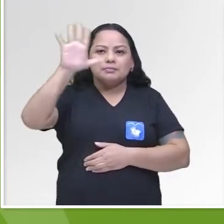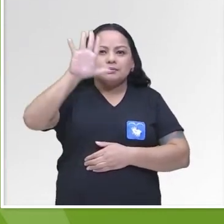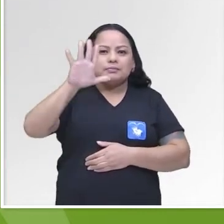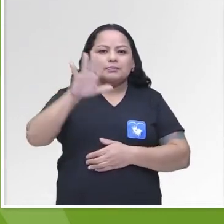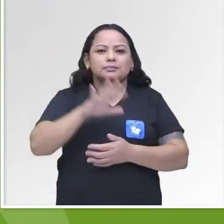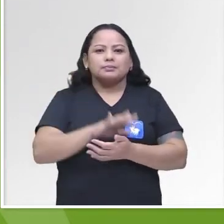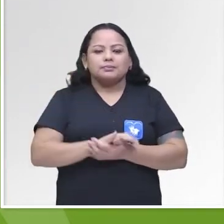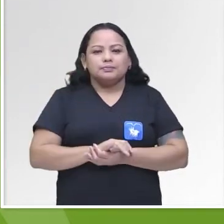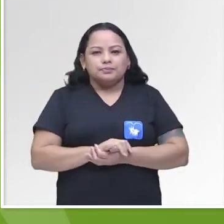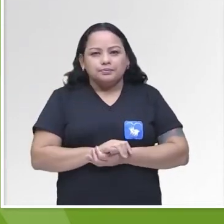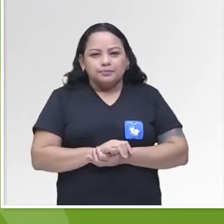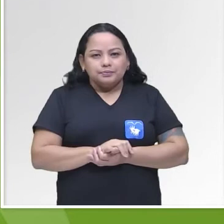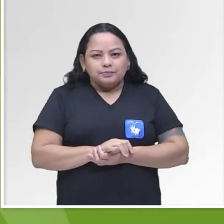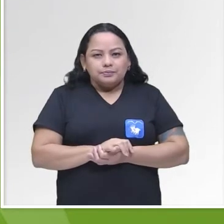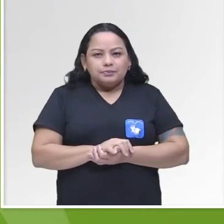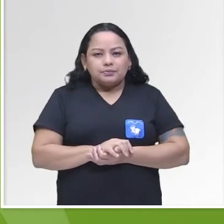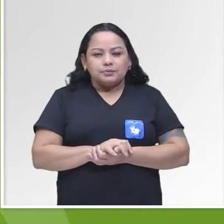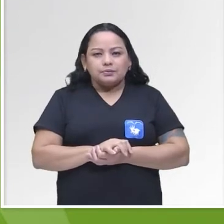condição.